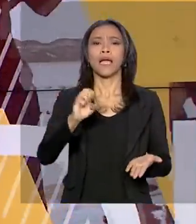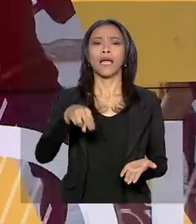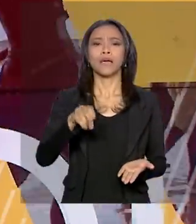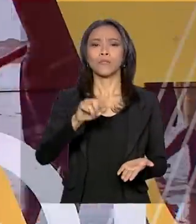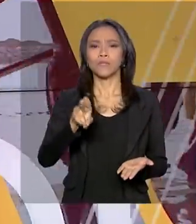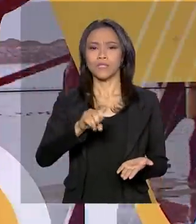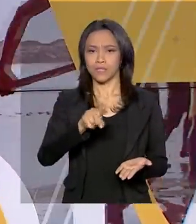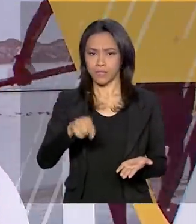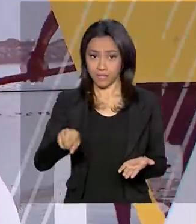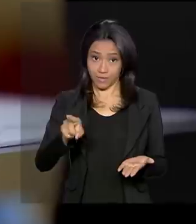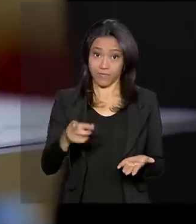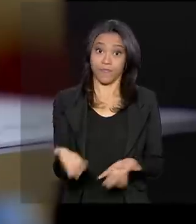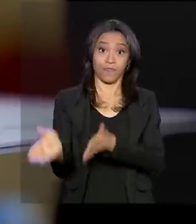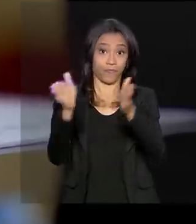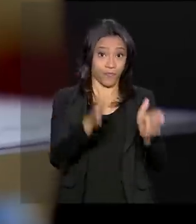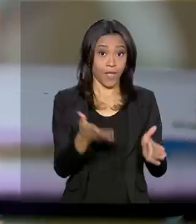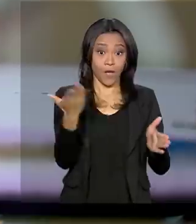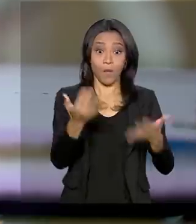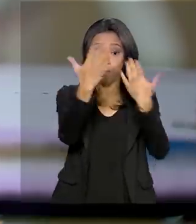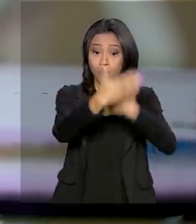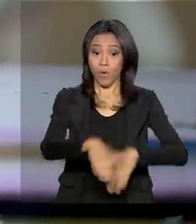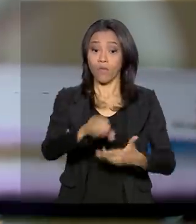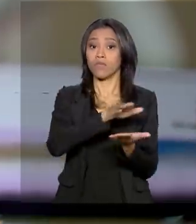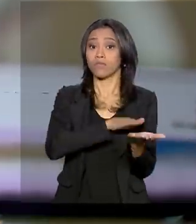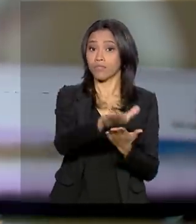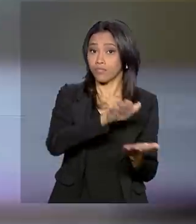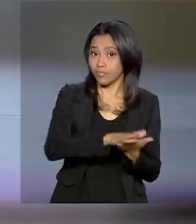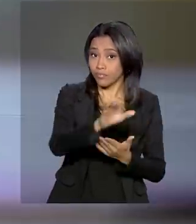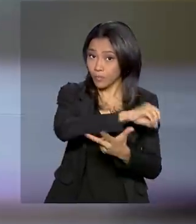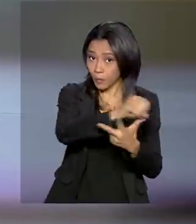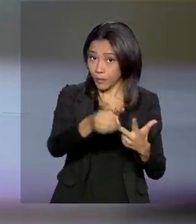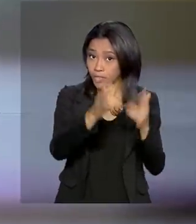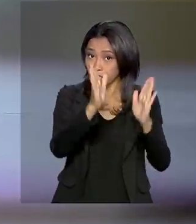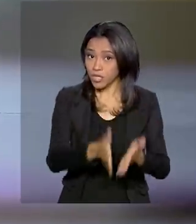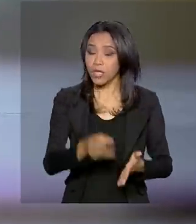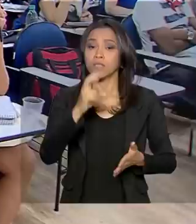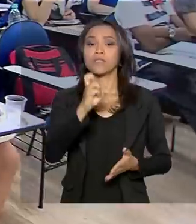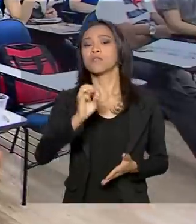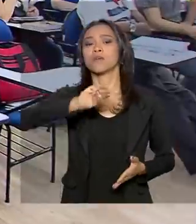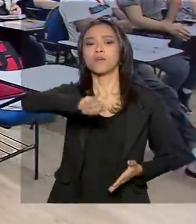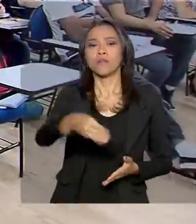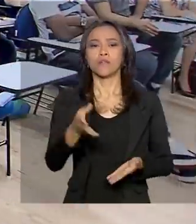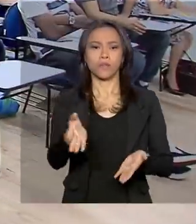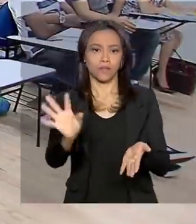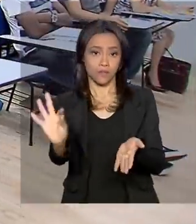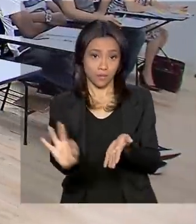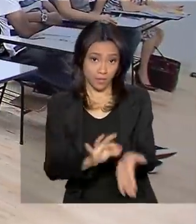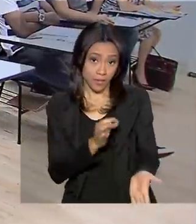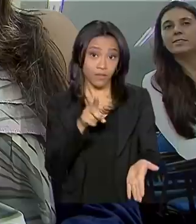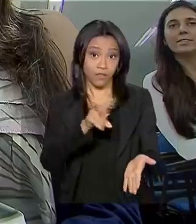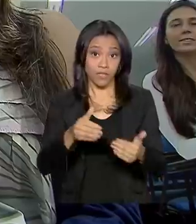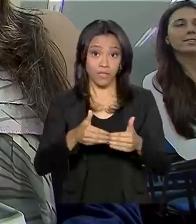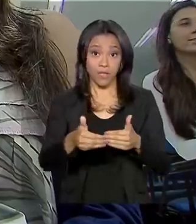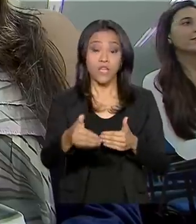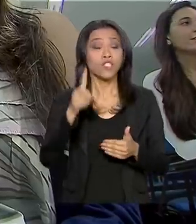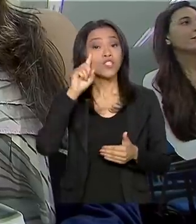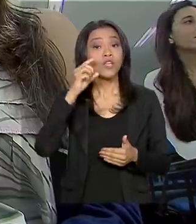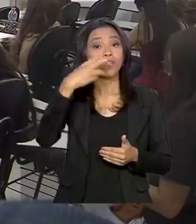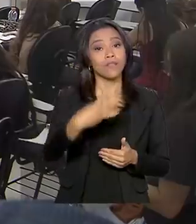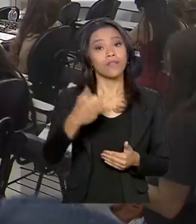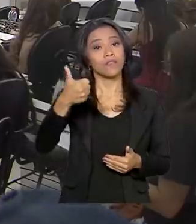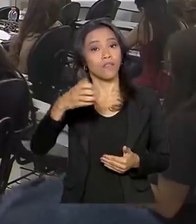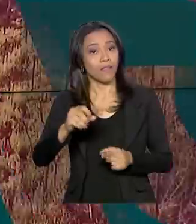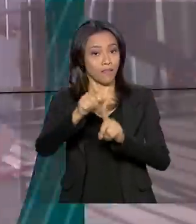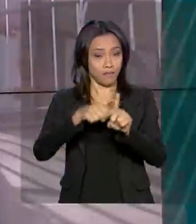veja também, provas do Enem já estão impressas. 5 milhões de alunos estão inscritos para o exame, que será nos dias 3 e 10